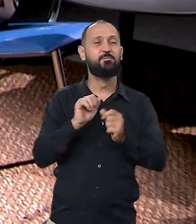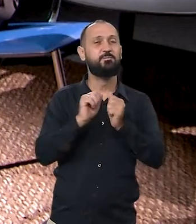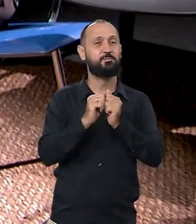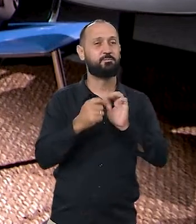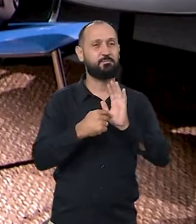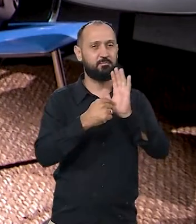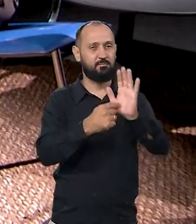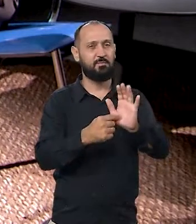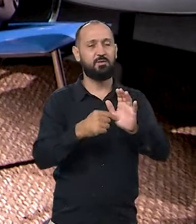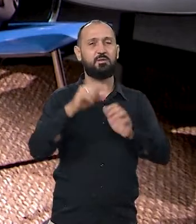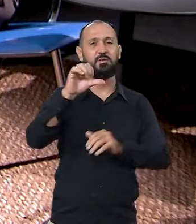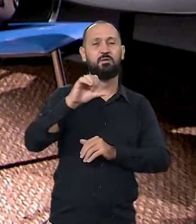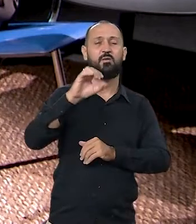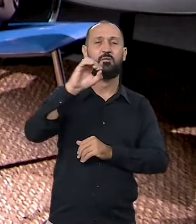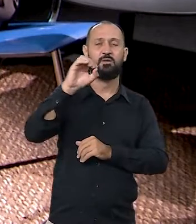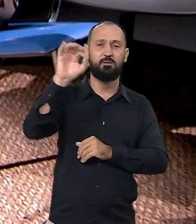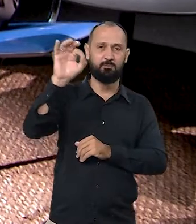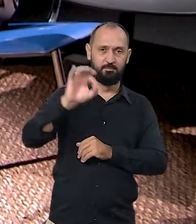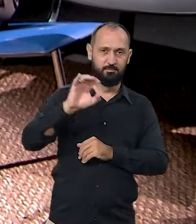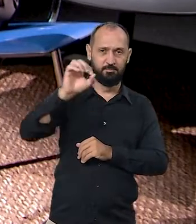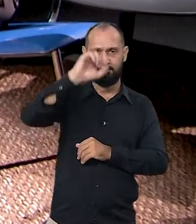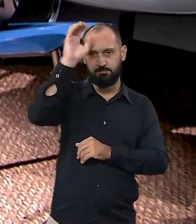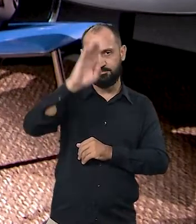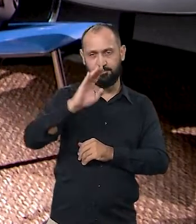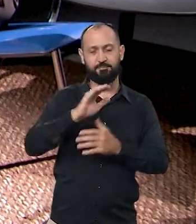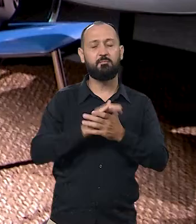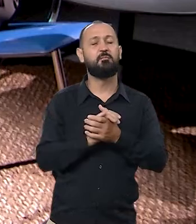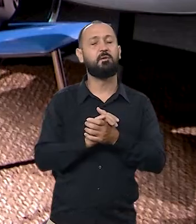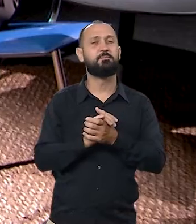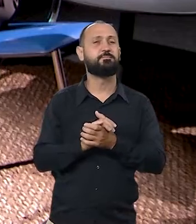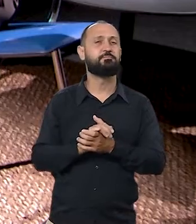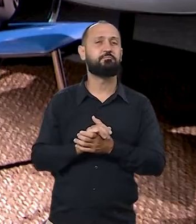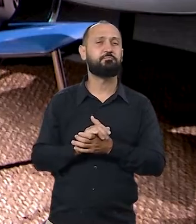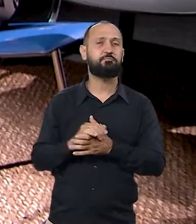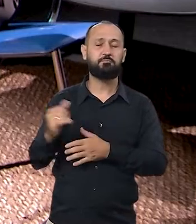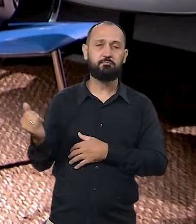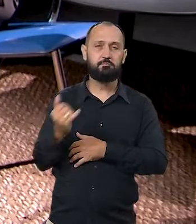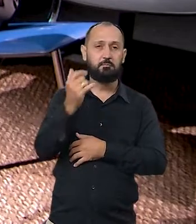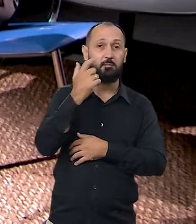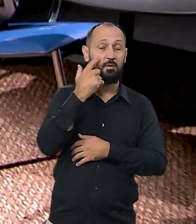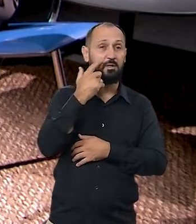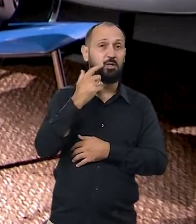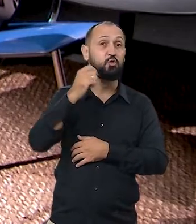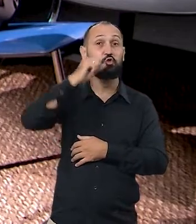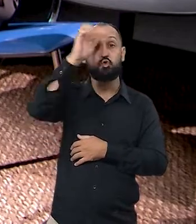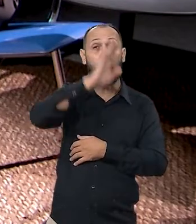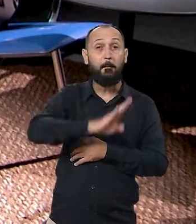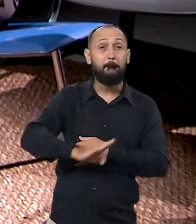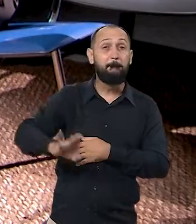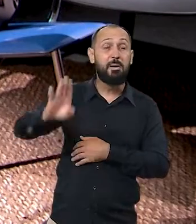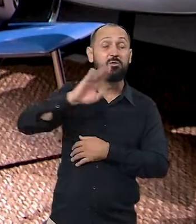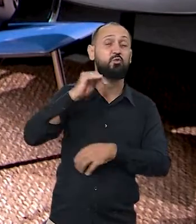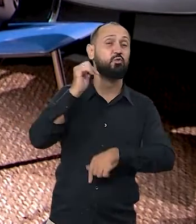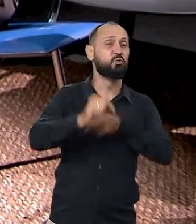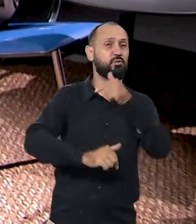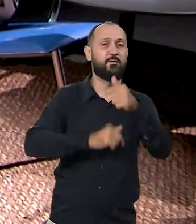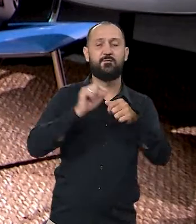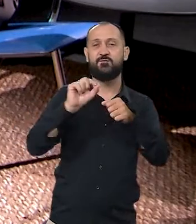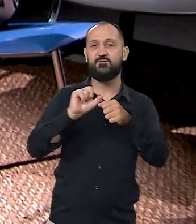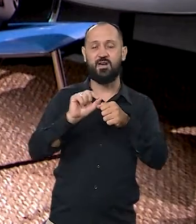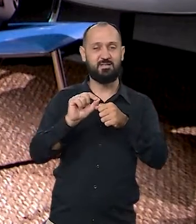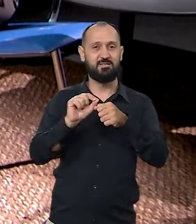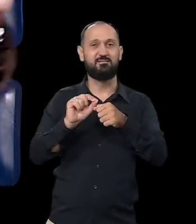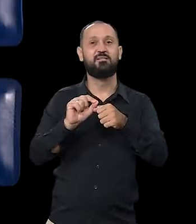junto representava à época mais de 90% do saneamento brasileiro. Isso foi muito importante do ponto de vista nacional pelo trabalho que